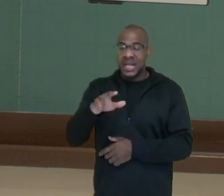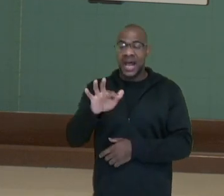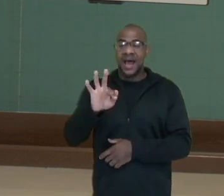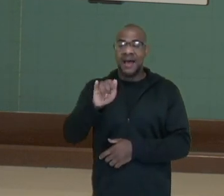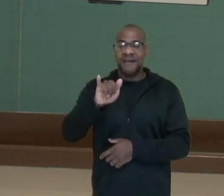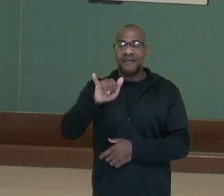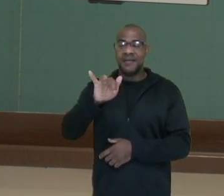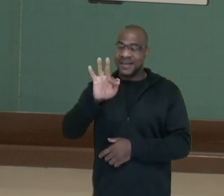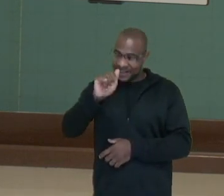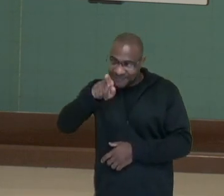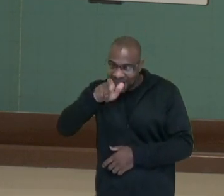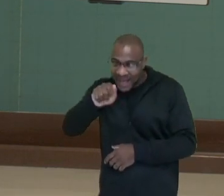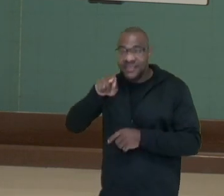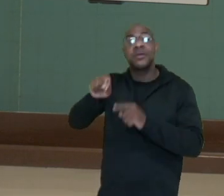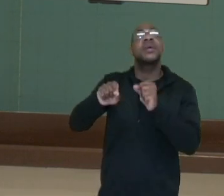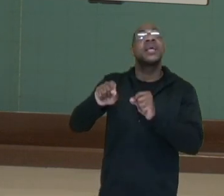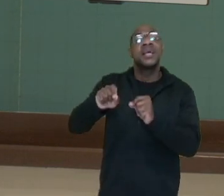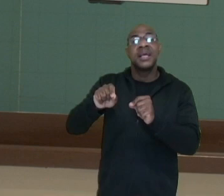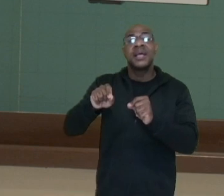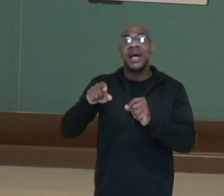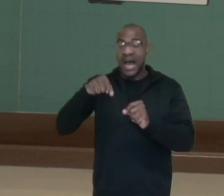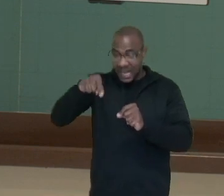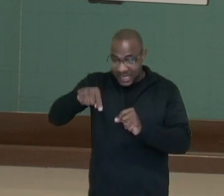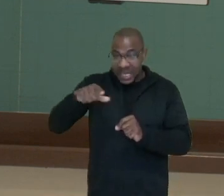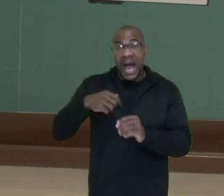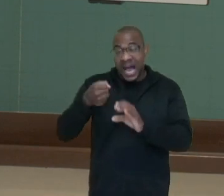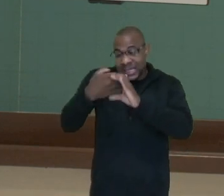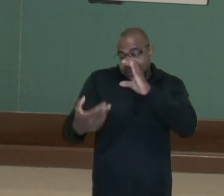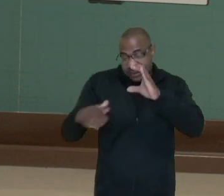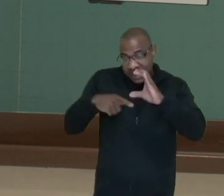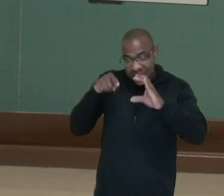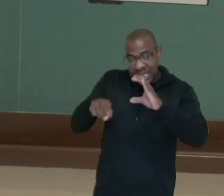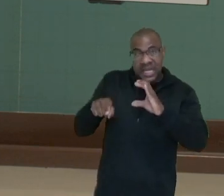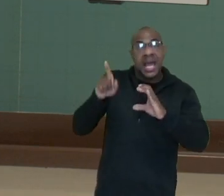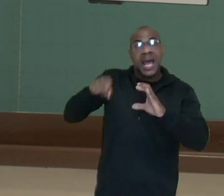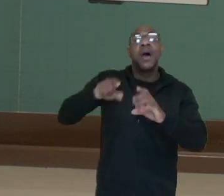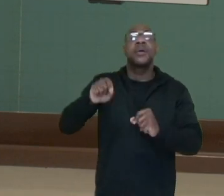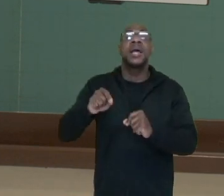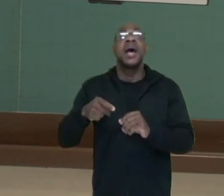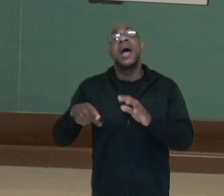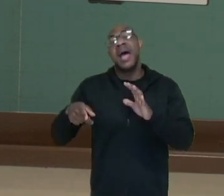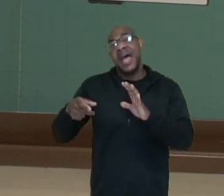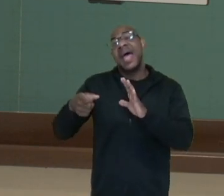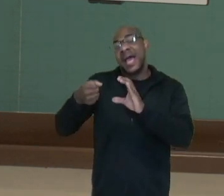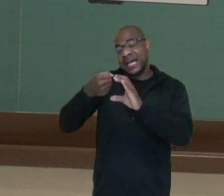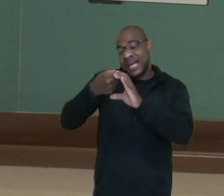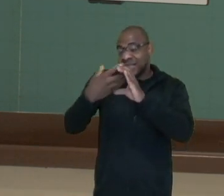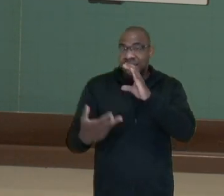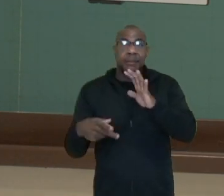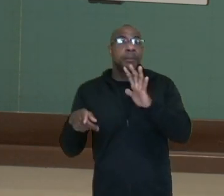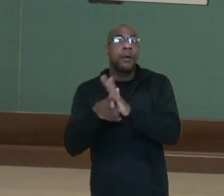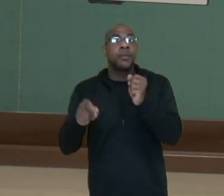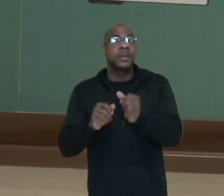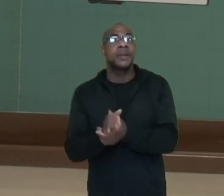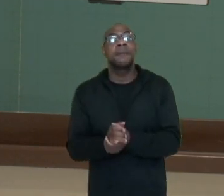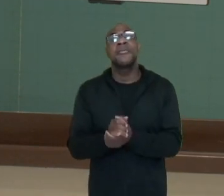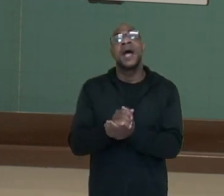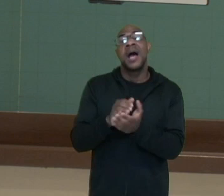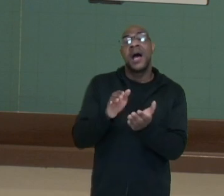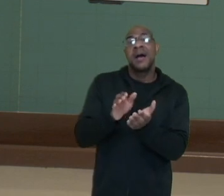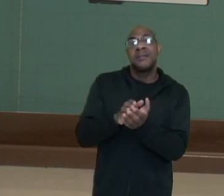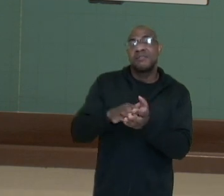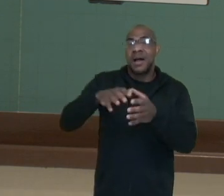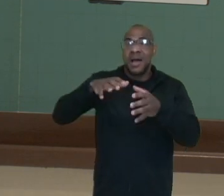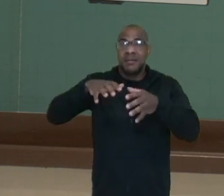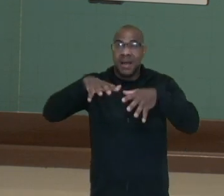transição, as características que são herdadas nela se referem às características dos domínios amazônico